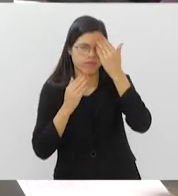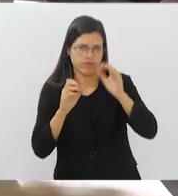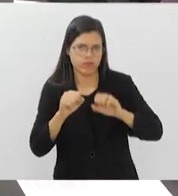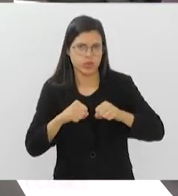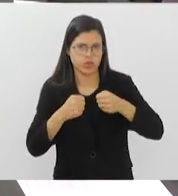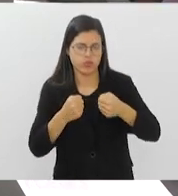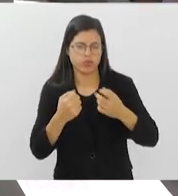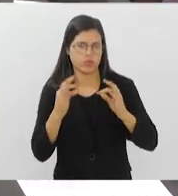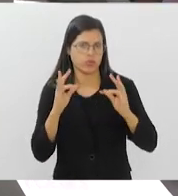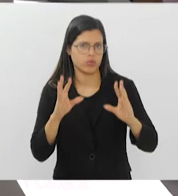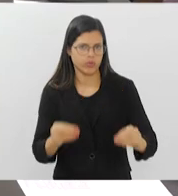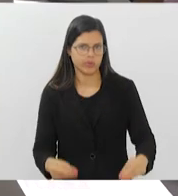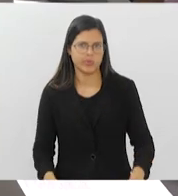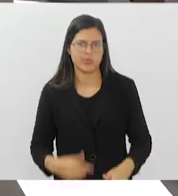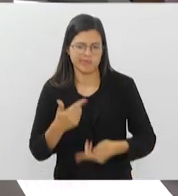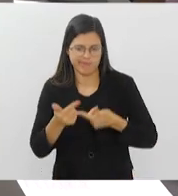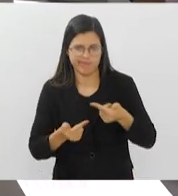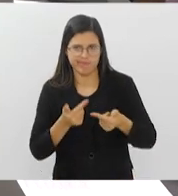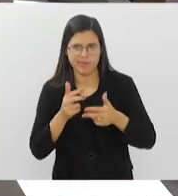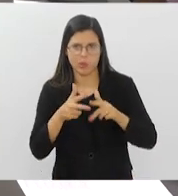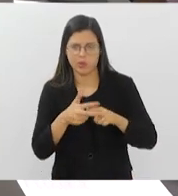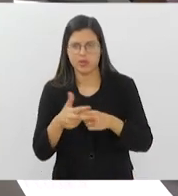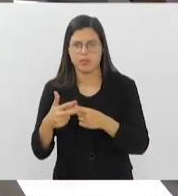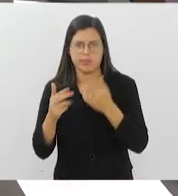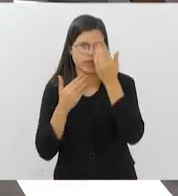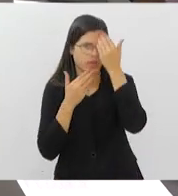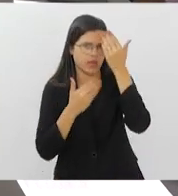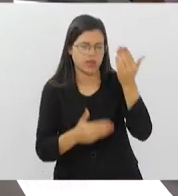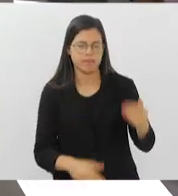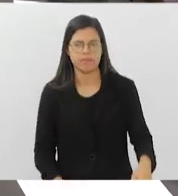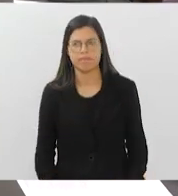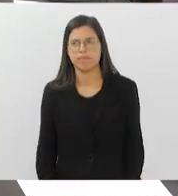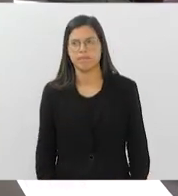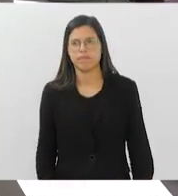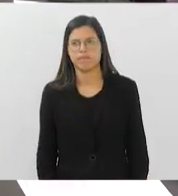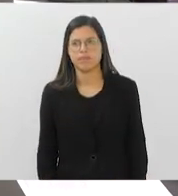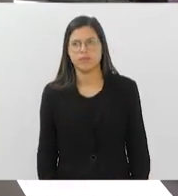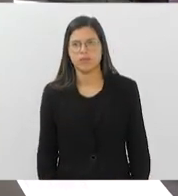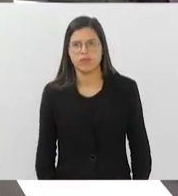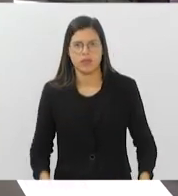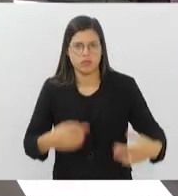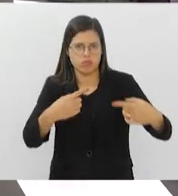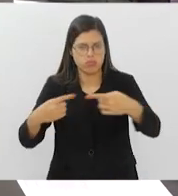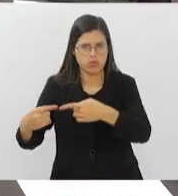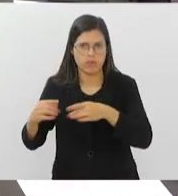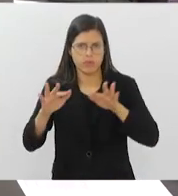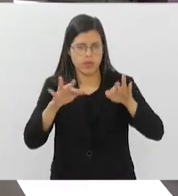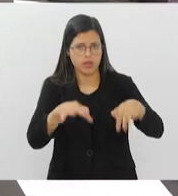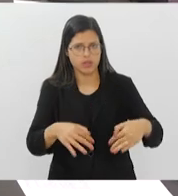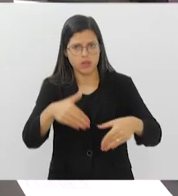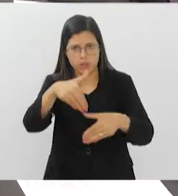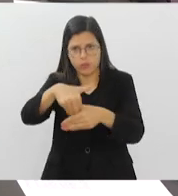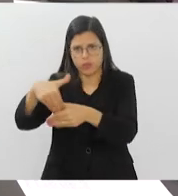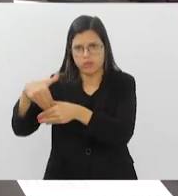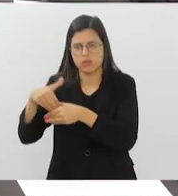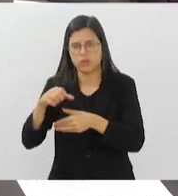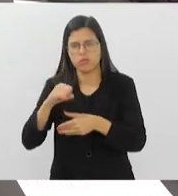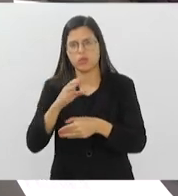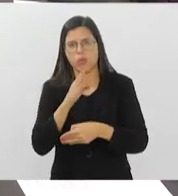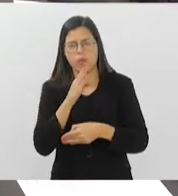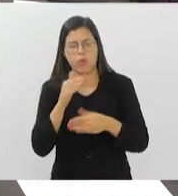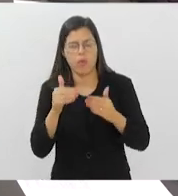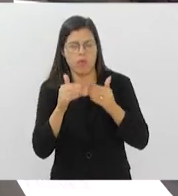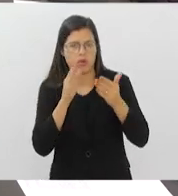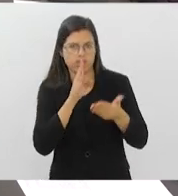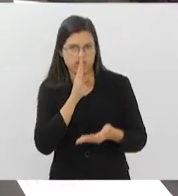a força-tarefa. É. Obrigado, Gabriel. Não havendo quem queira discutir, encerrada a discussão em votação, os senhores que aprovam permaneçam